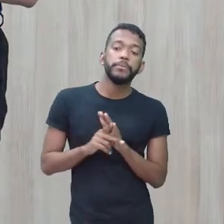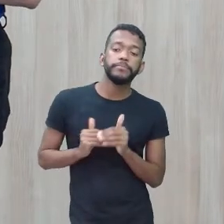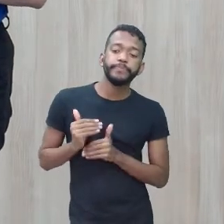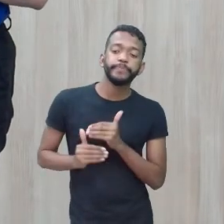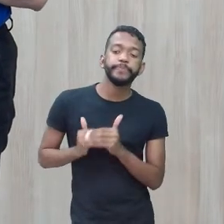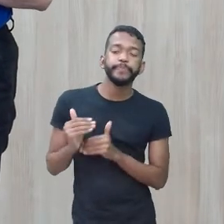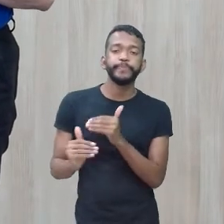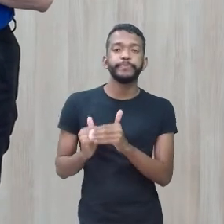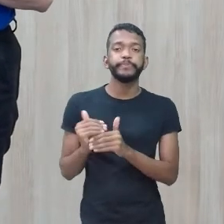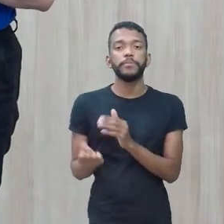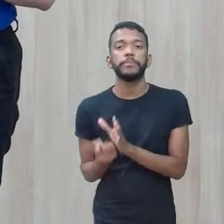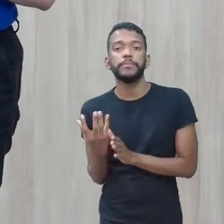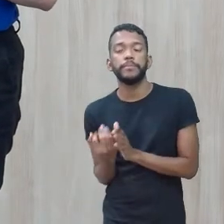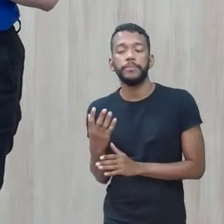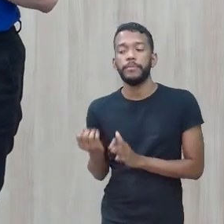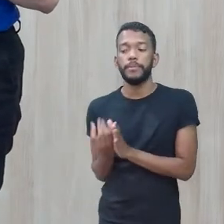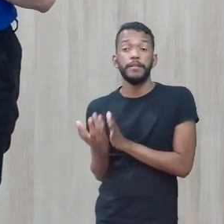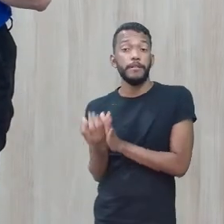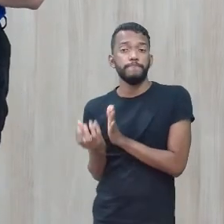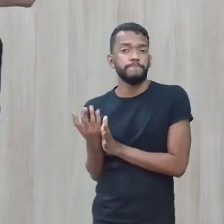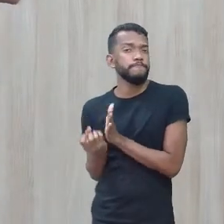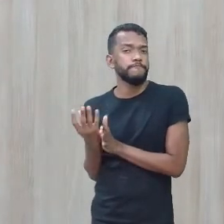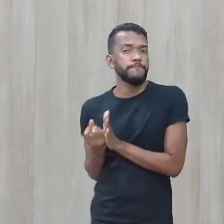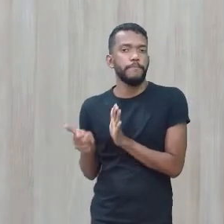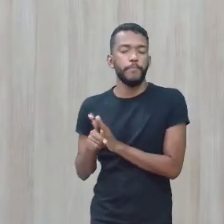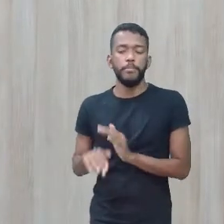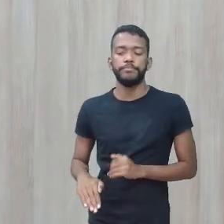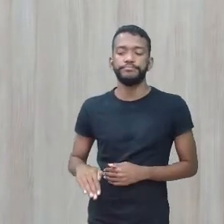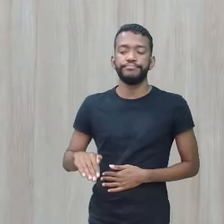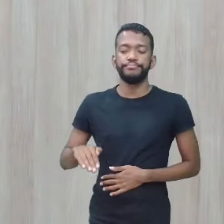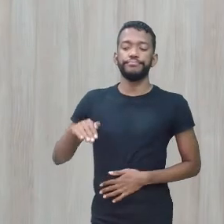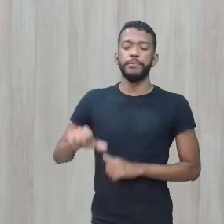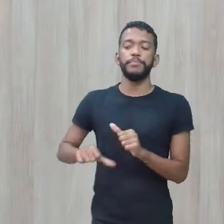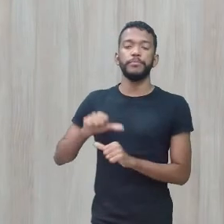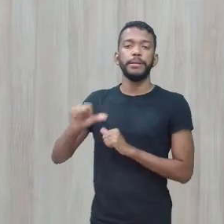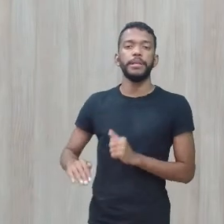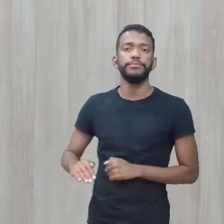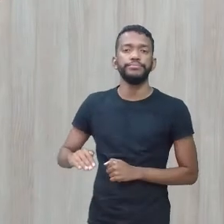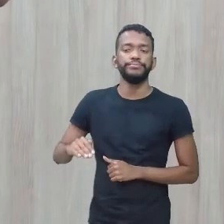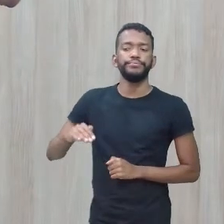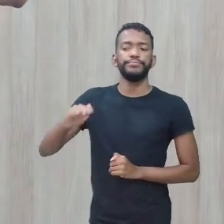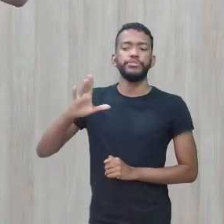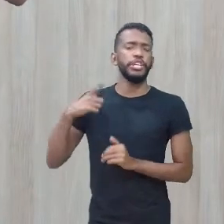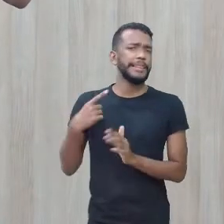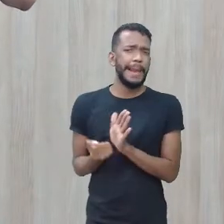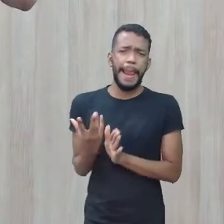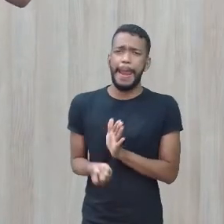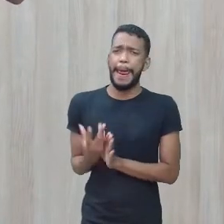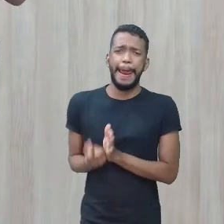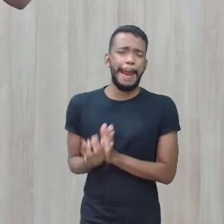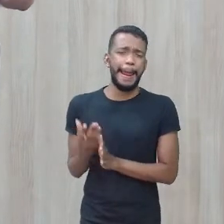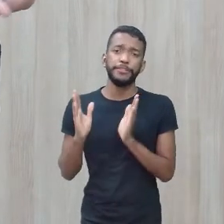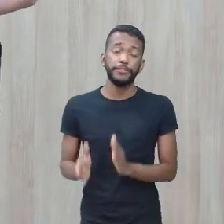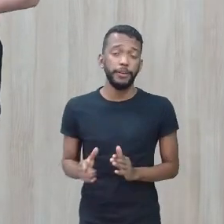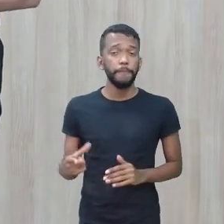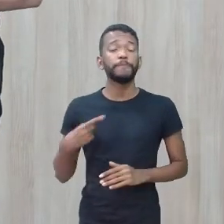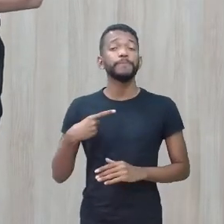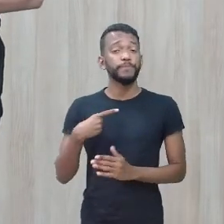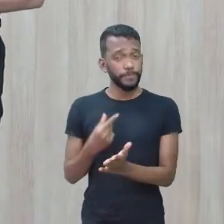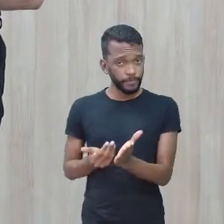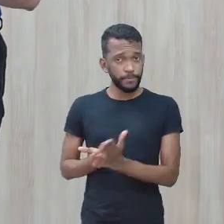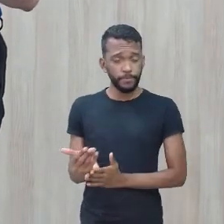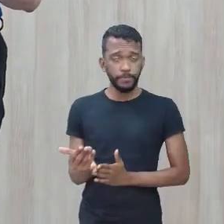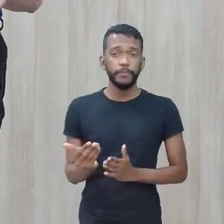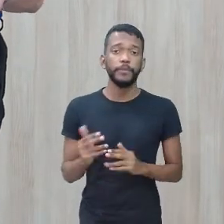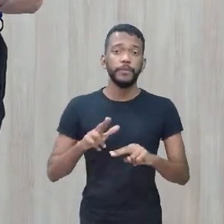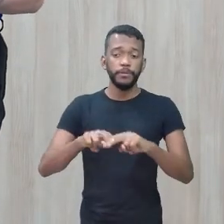da puberdade, onde esses hormônios são produzidos de forma mais intensa, ou seja, começam a